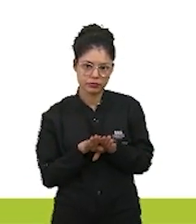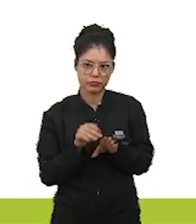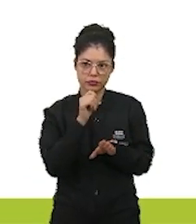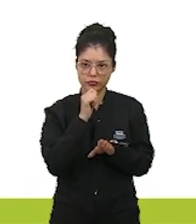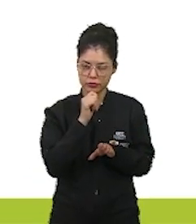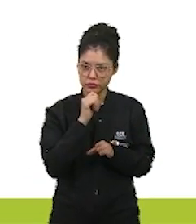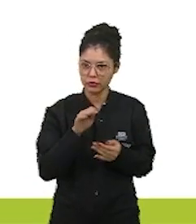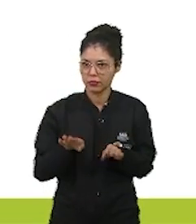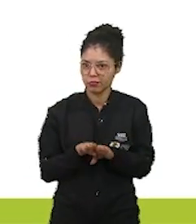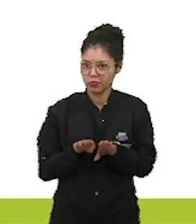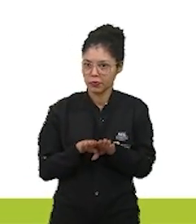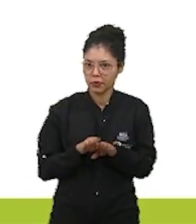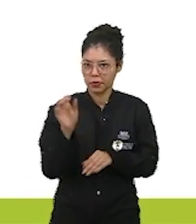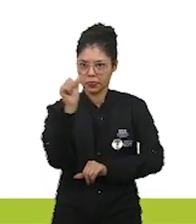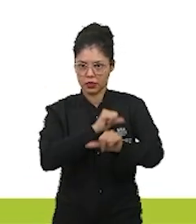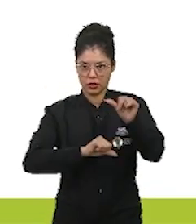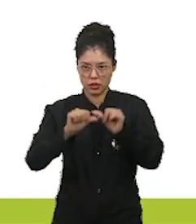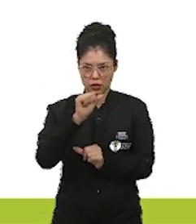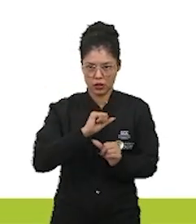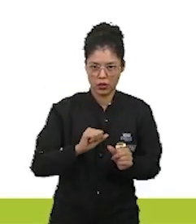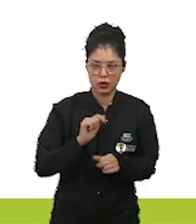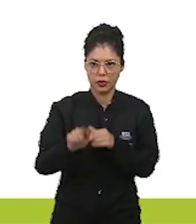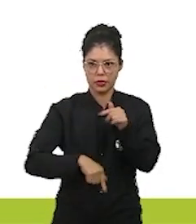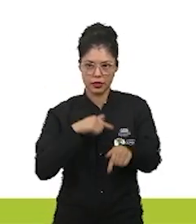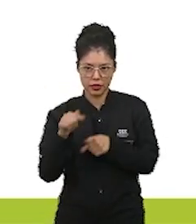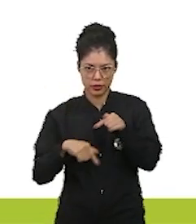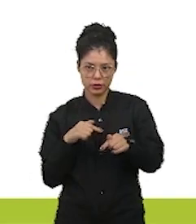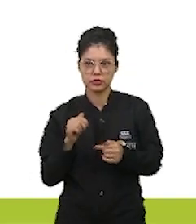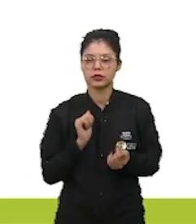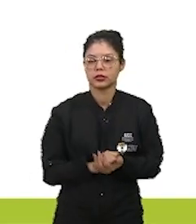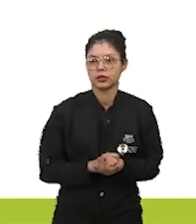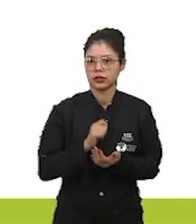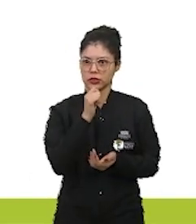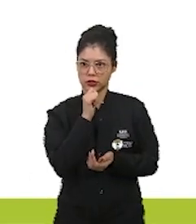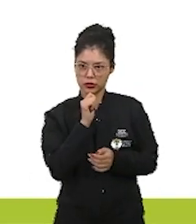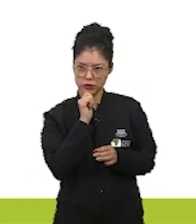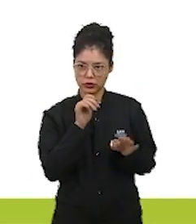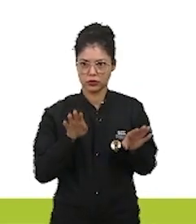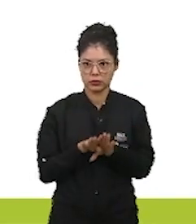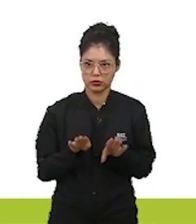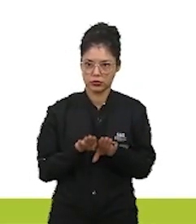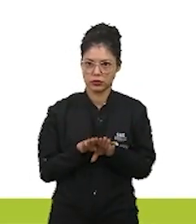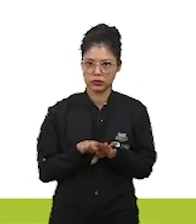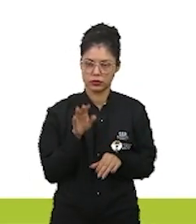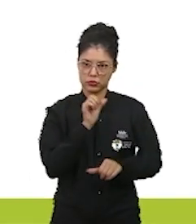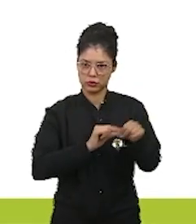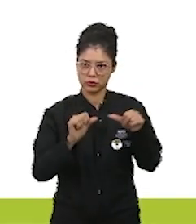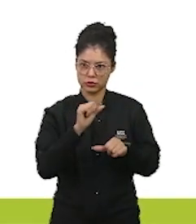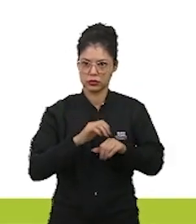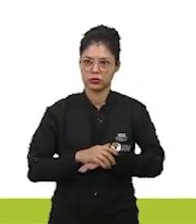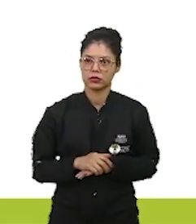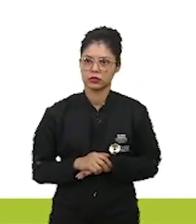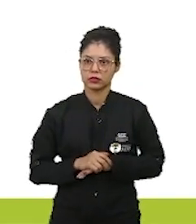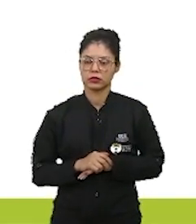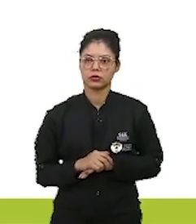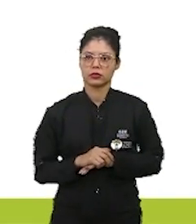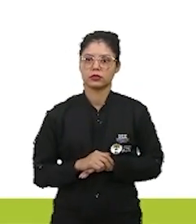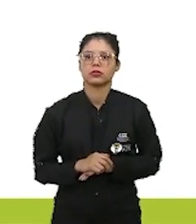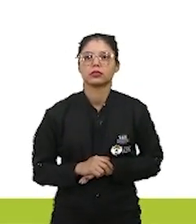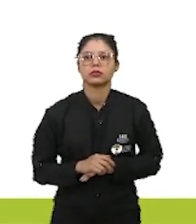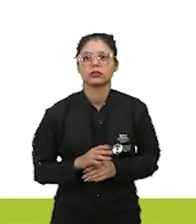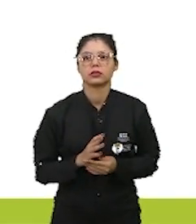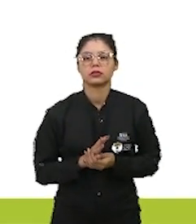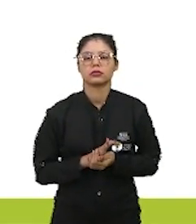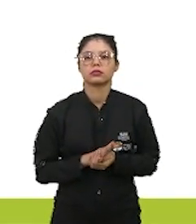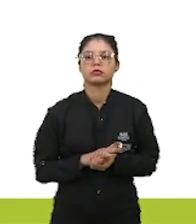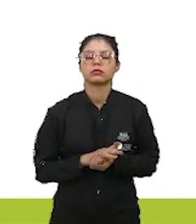químicas, formadas por transformações químicas. E as orgânicas, formadas ali por transformações orgânicas da rocha.